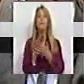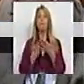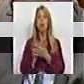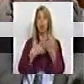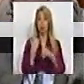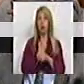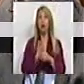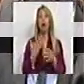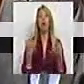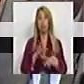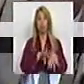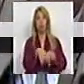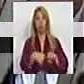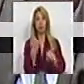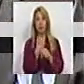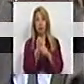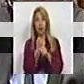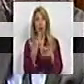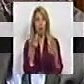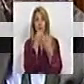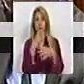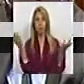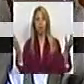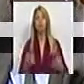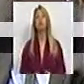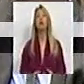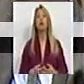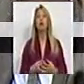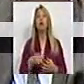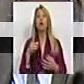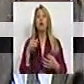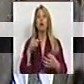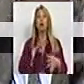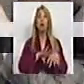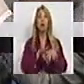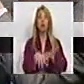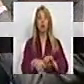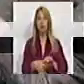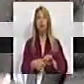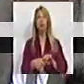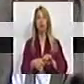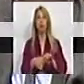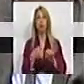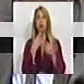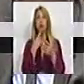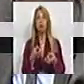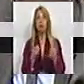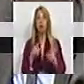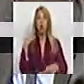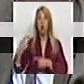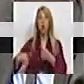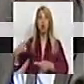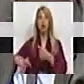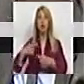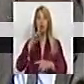Foram devastadores na destruição de postos de trabalho. Foram devastadores em termos retomado um ciclo